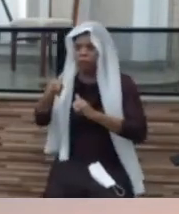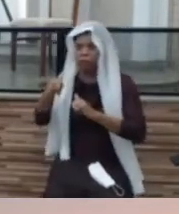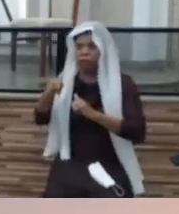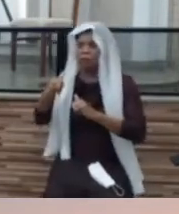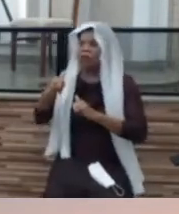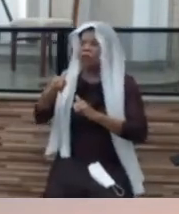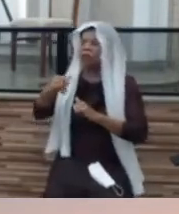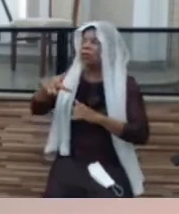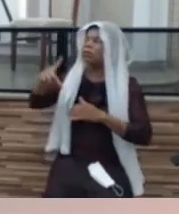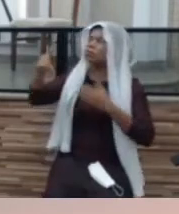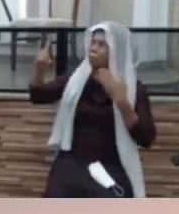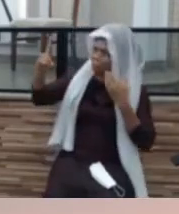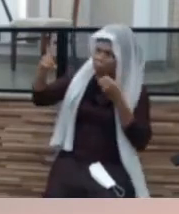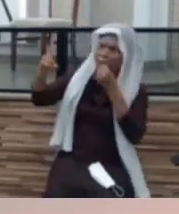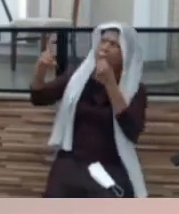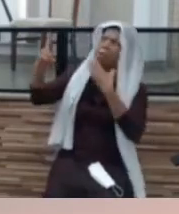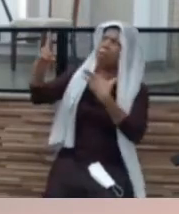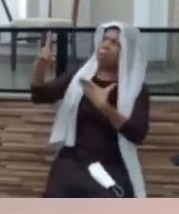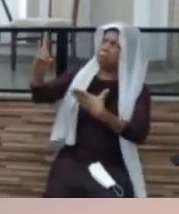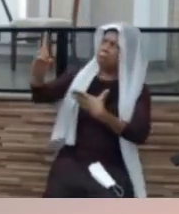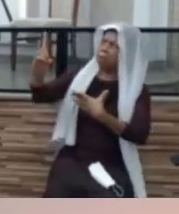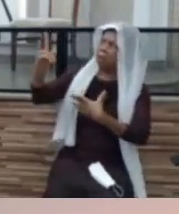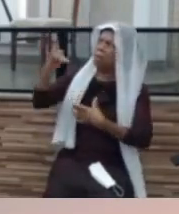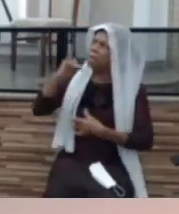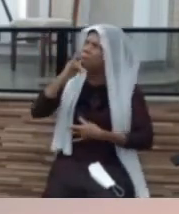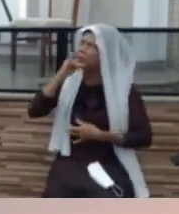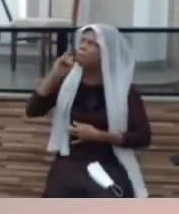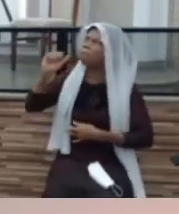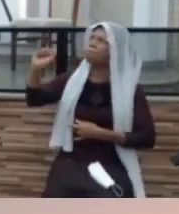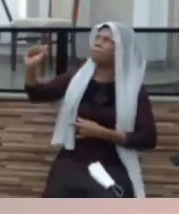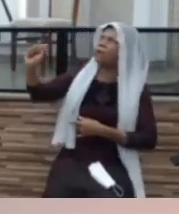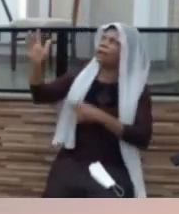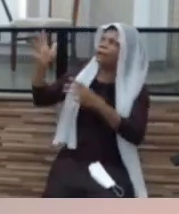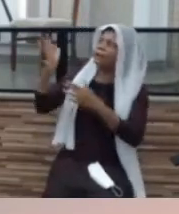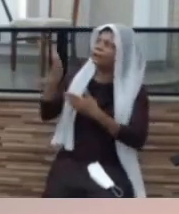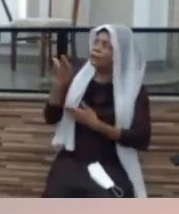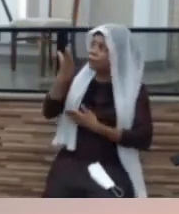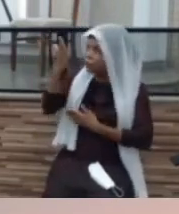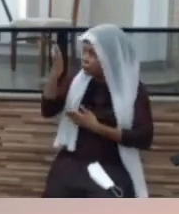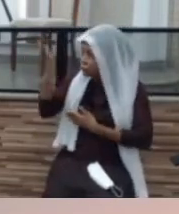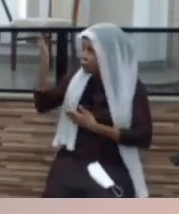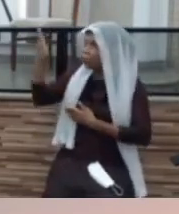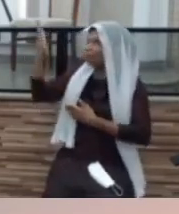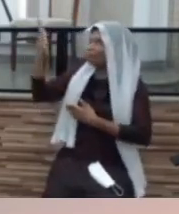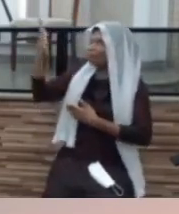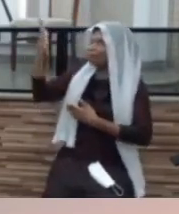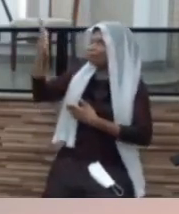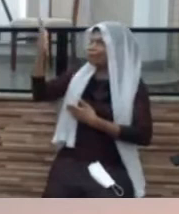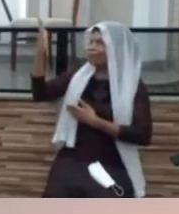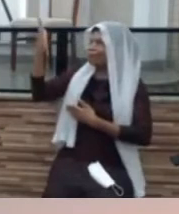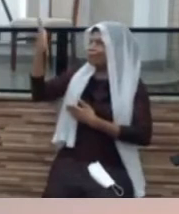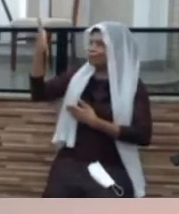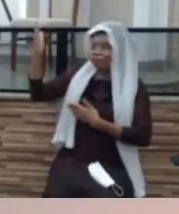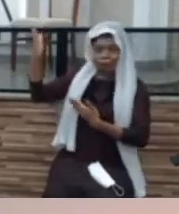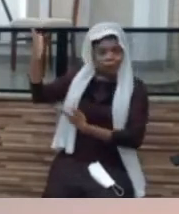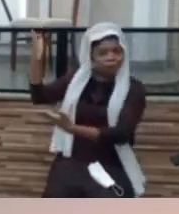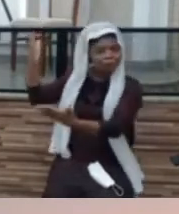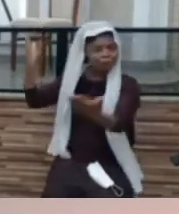e Pai de nosso Senhor e Salvador Jesus Cristo, o qual nos gerou de novo numa viva